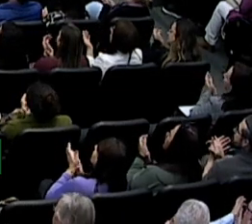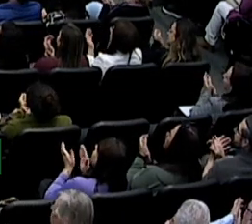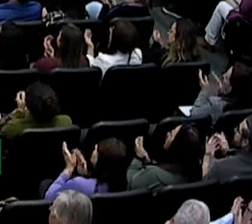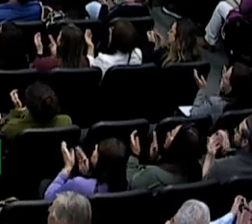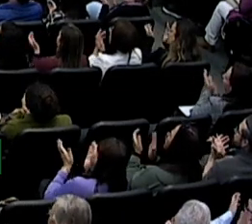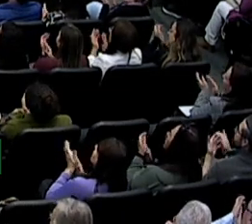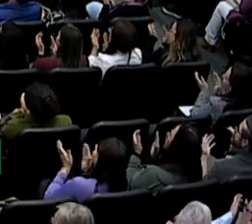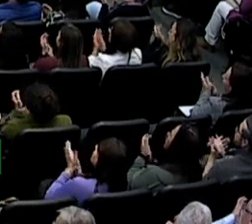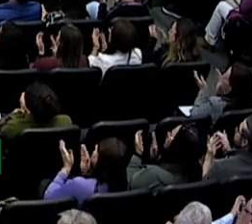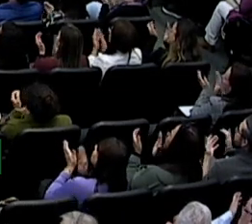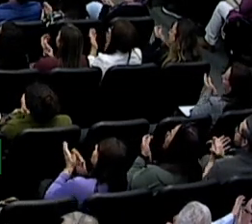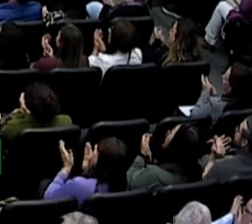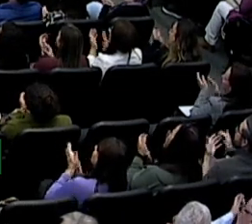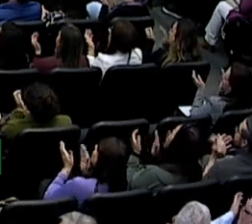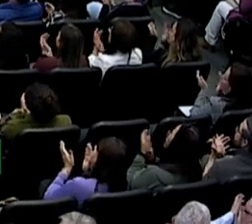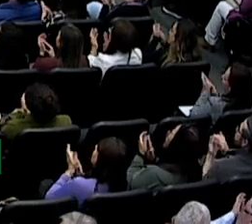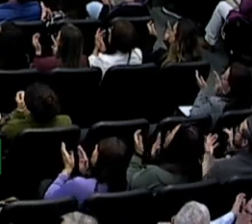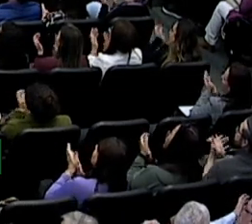maré vem.